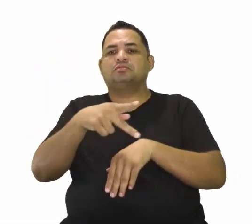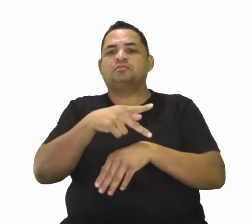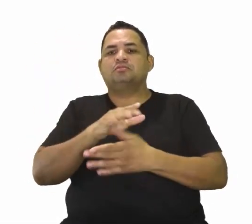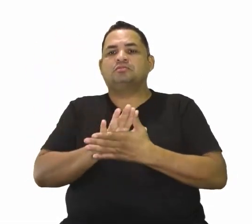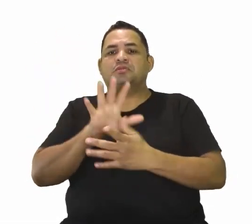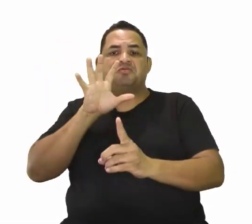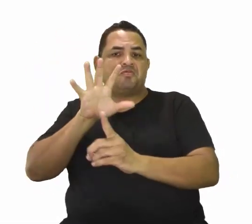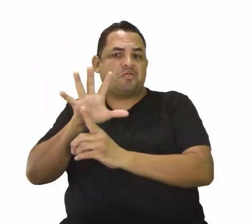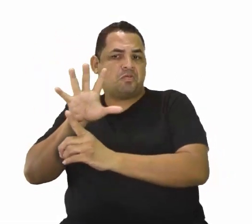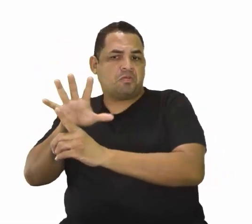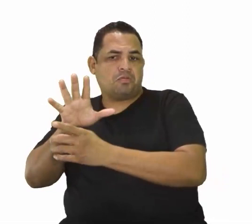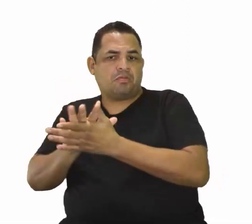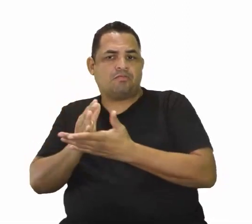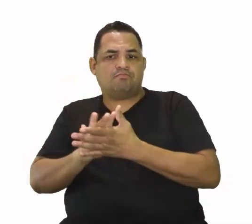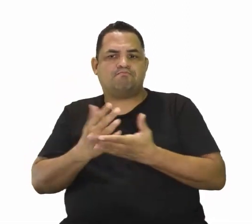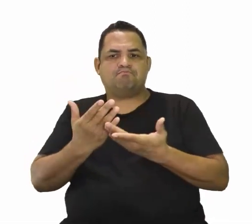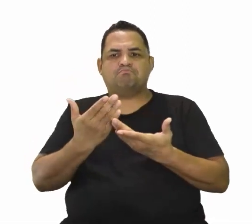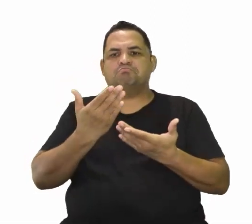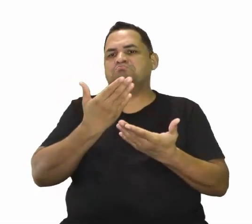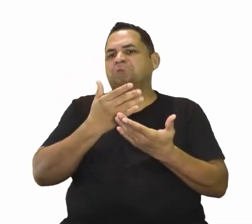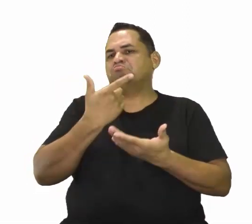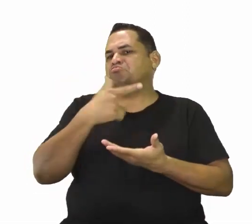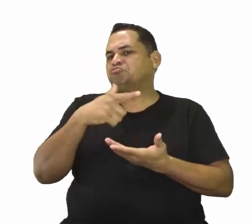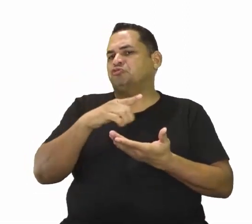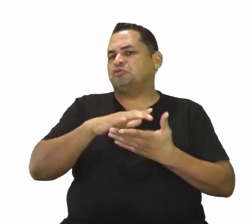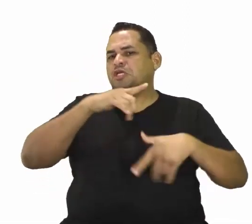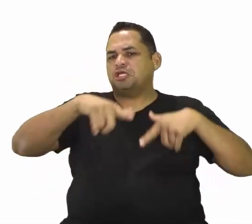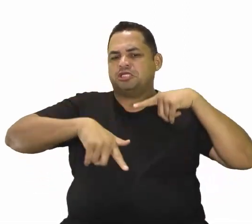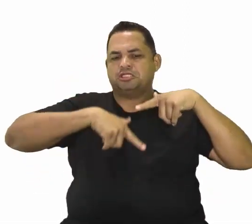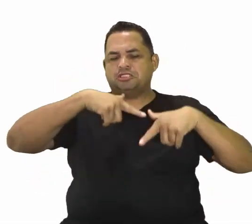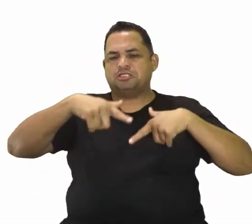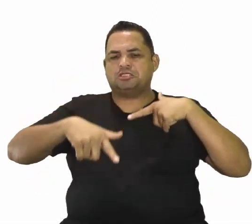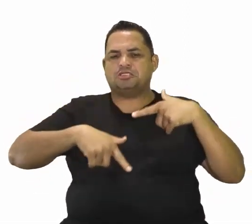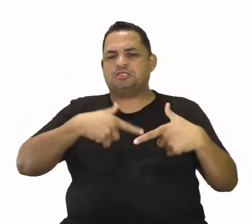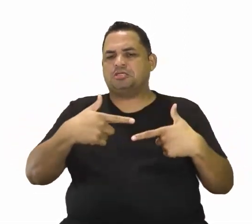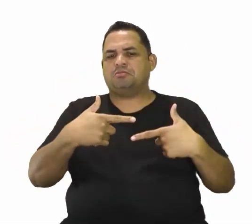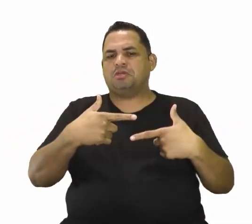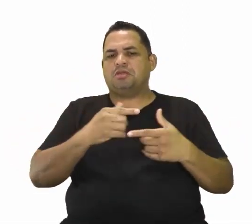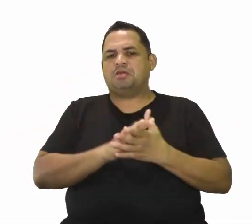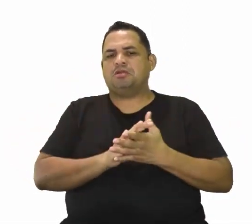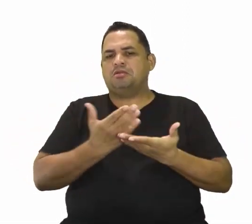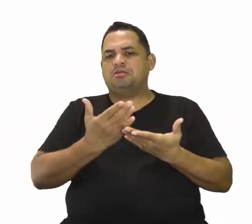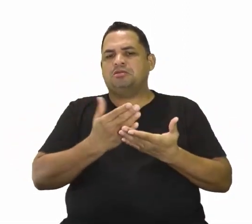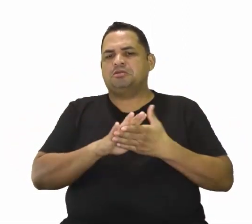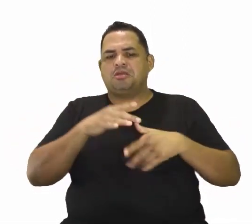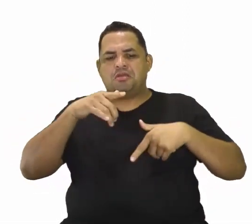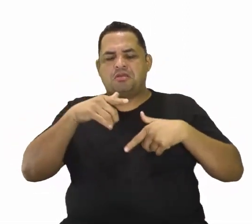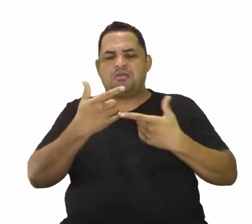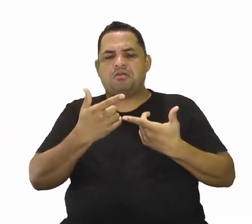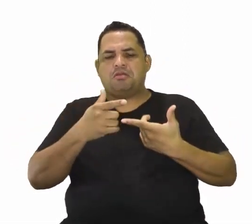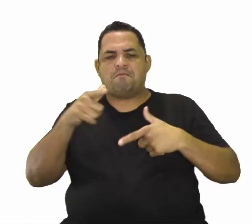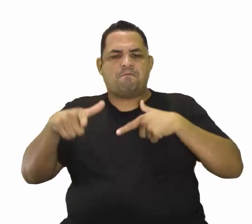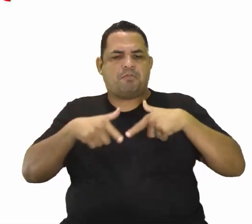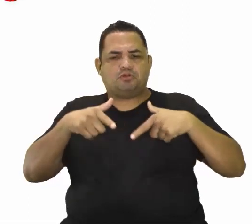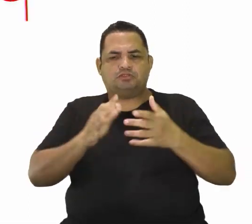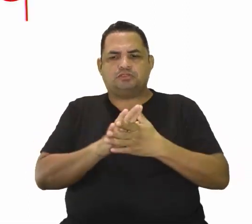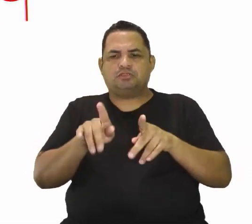foram afetados pela recessão estadunidense, aquela crise de